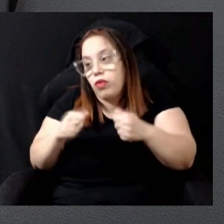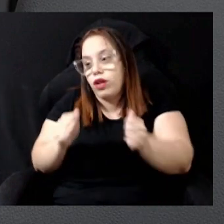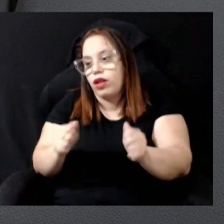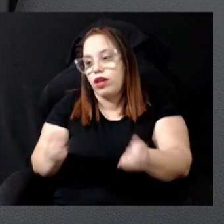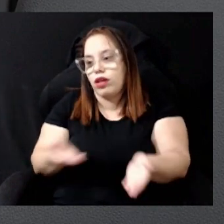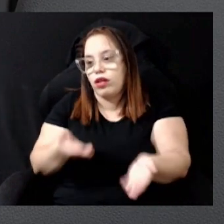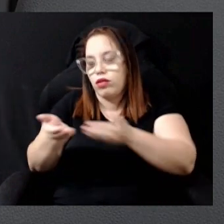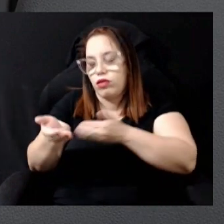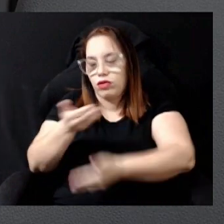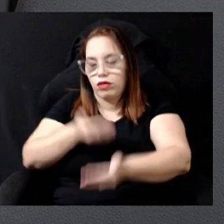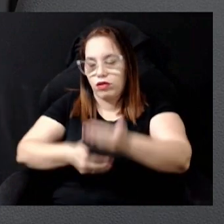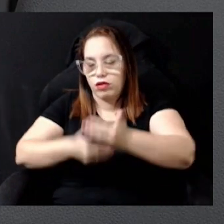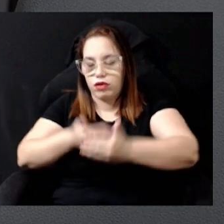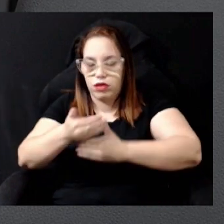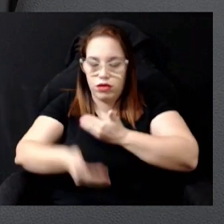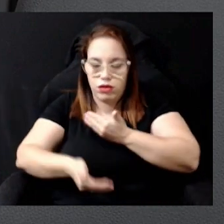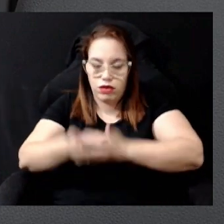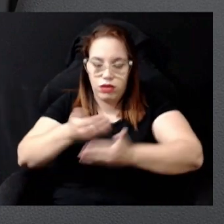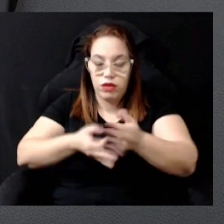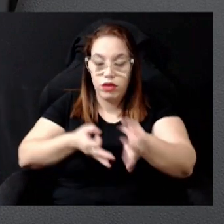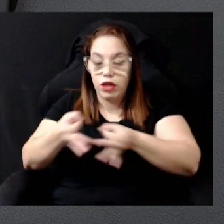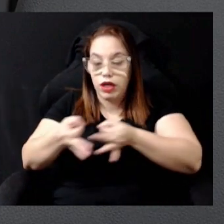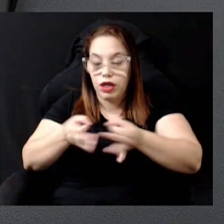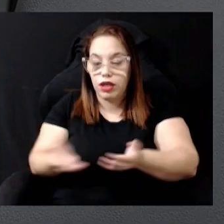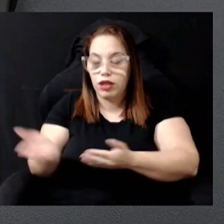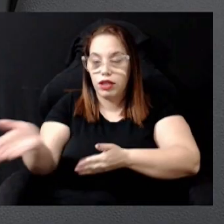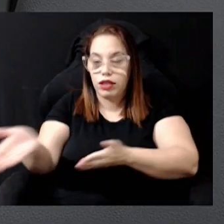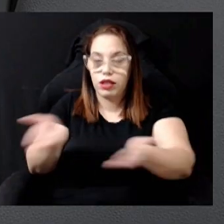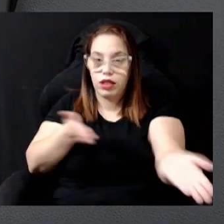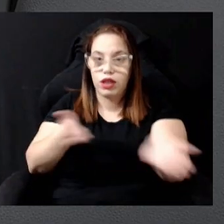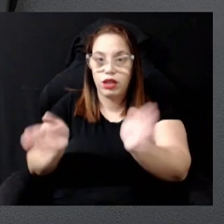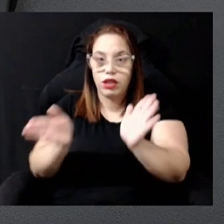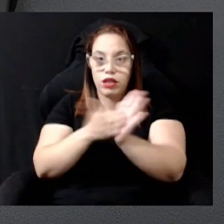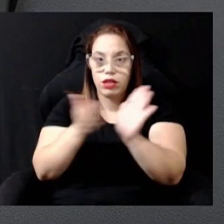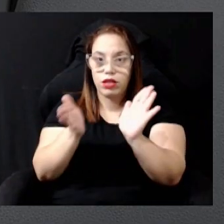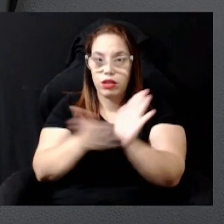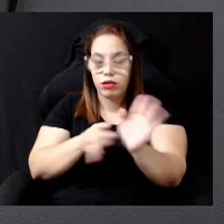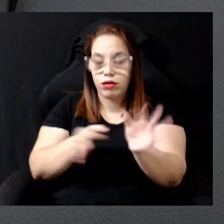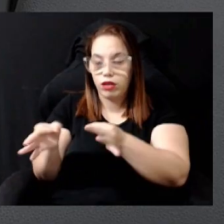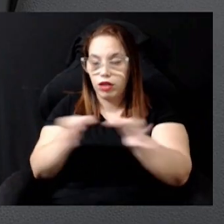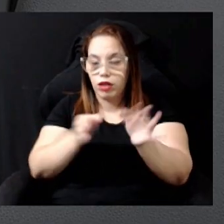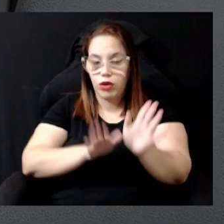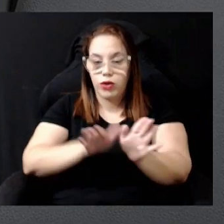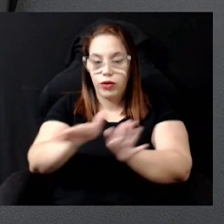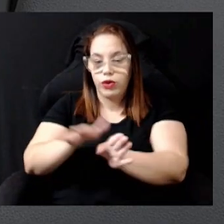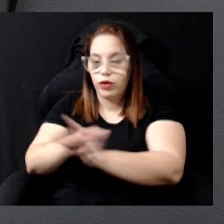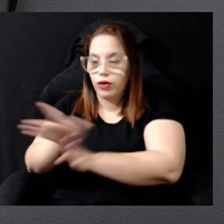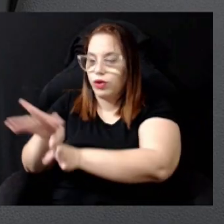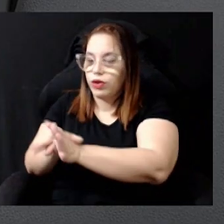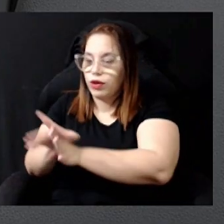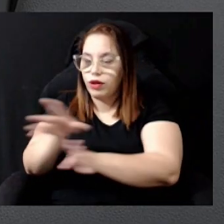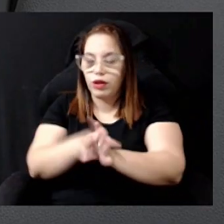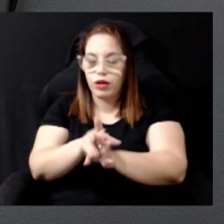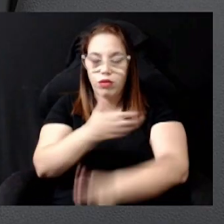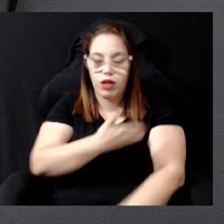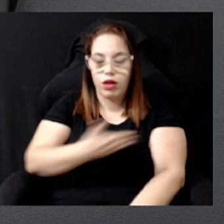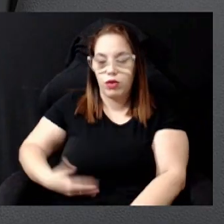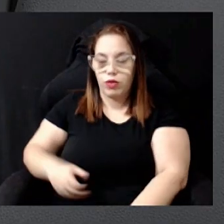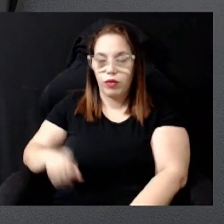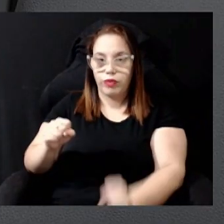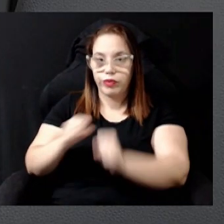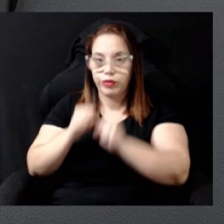para organizar essas demandas, Carlos. A gente levar de forma organizada isso para o poder público, para o prefeito,